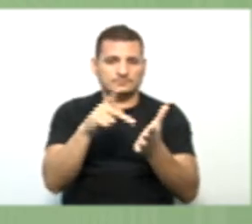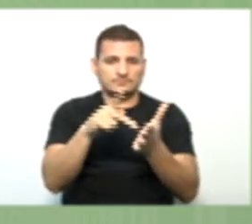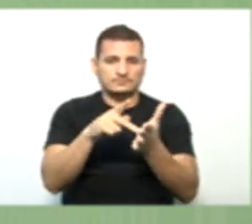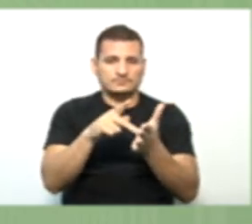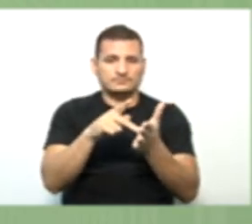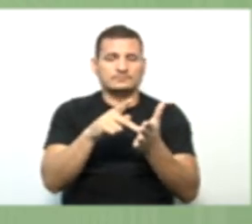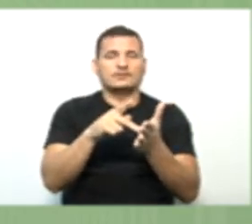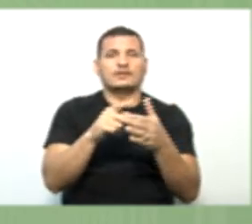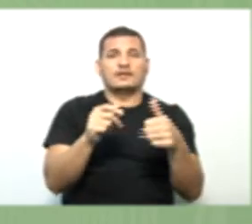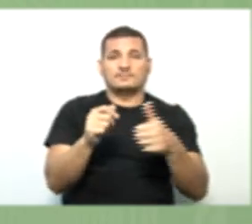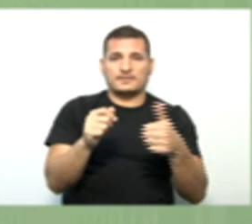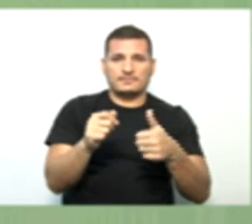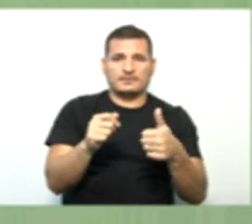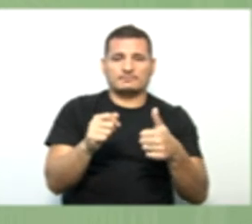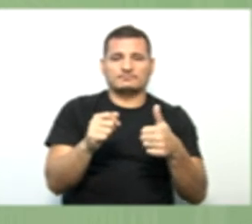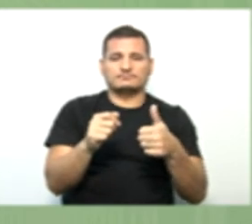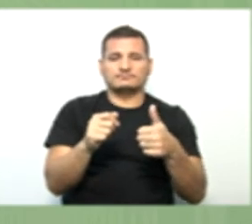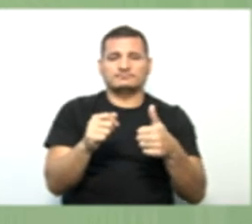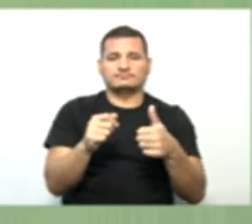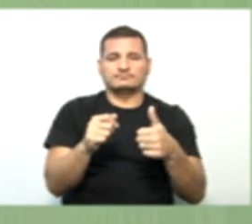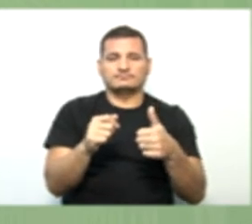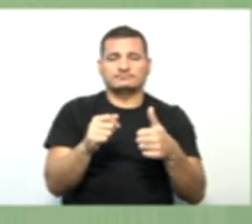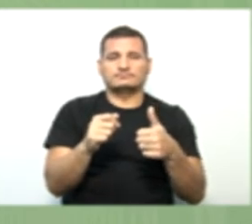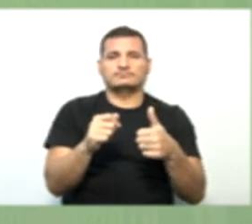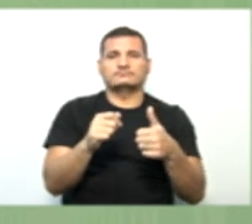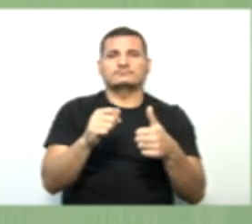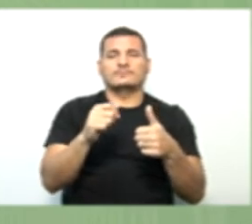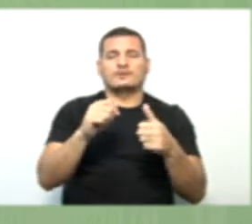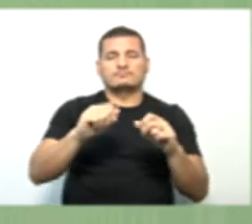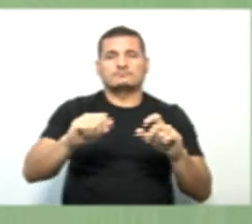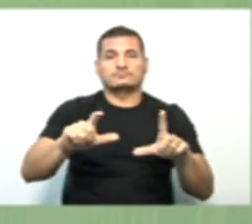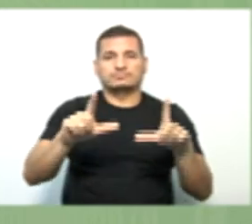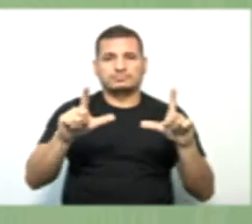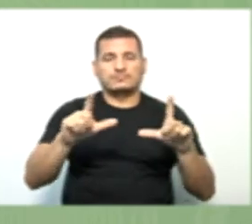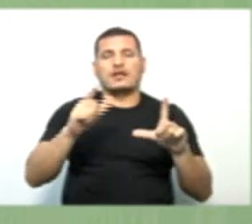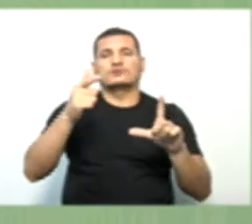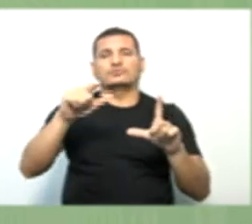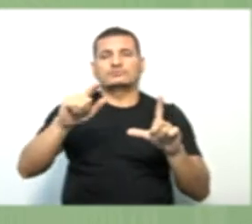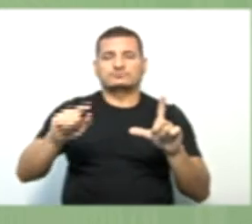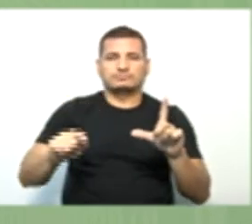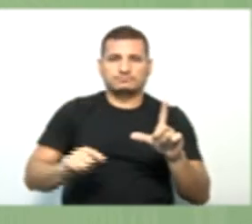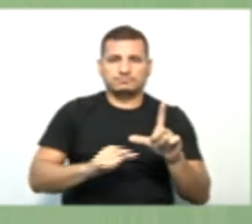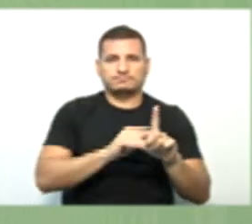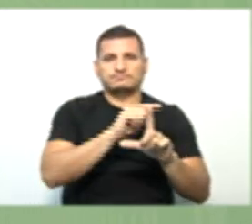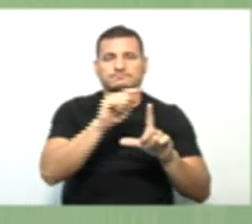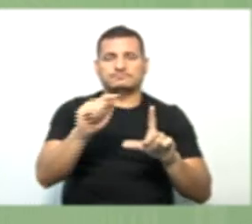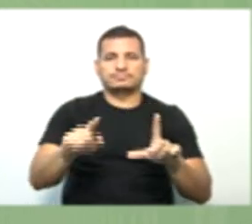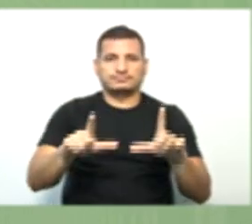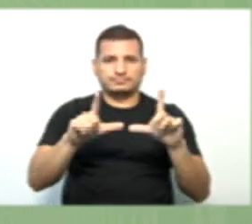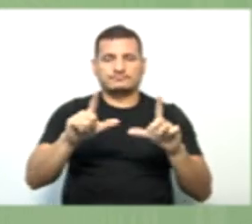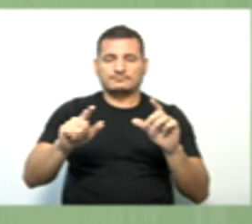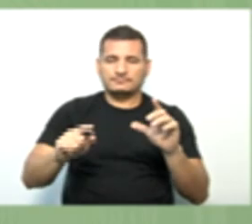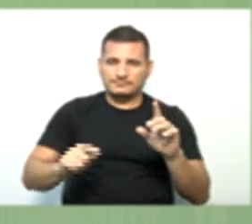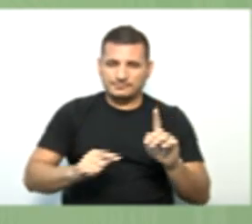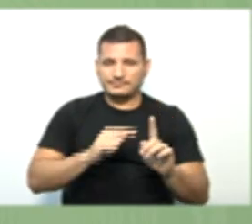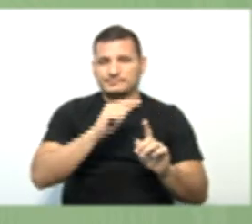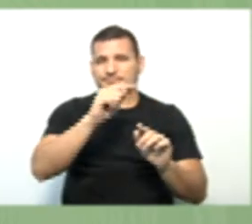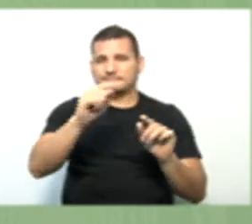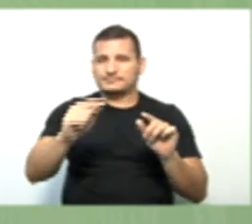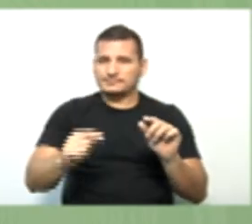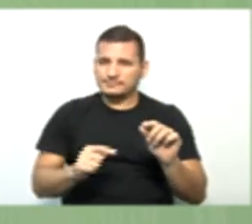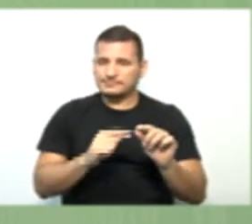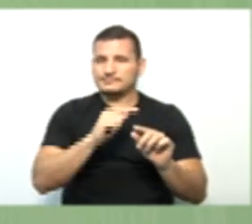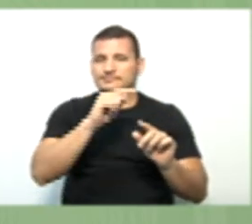ele executa o comando 1 e volta para testar a condição de novo. Sendo essa condição verdadeira, ele